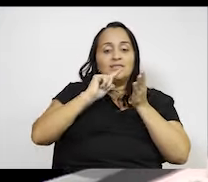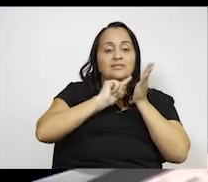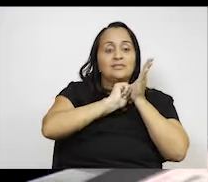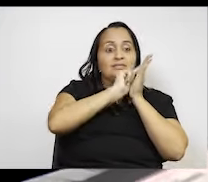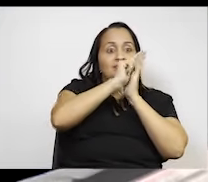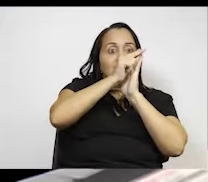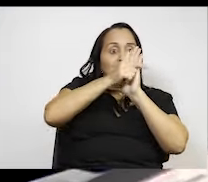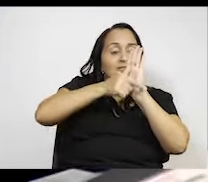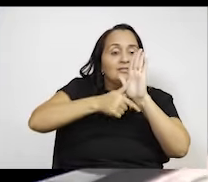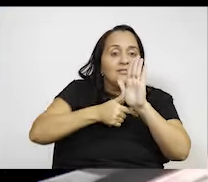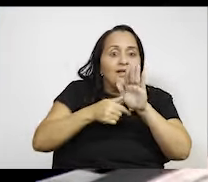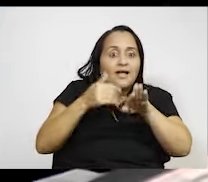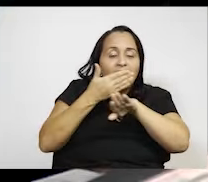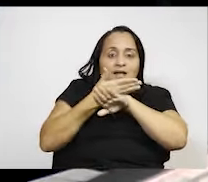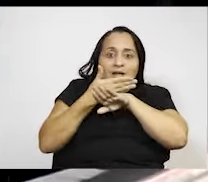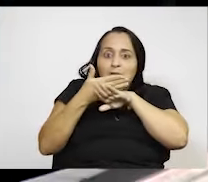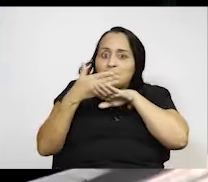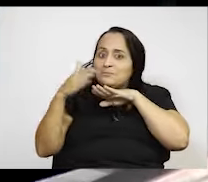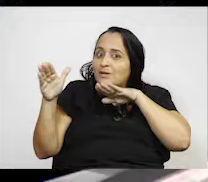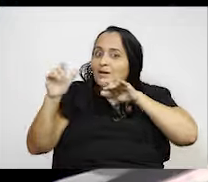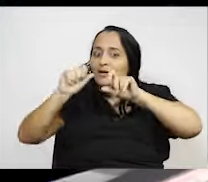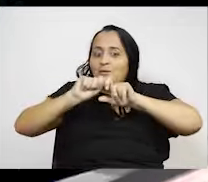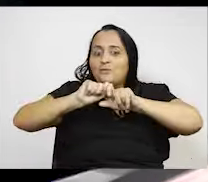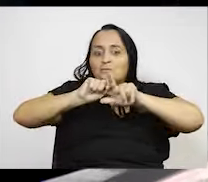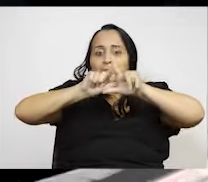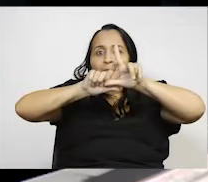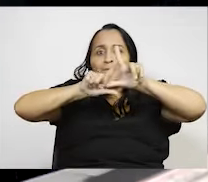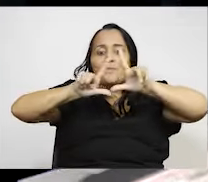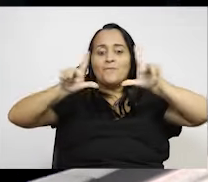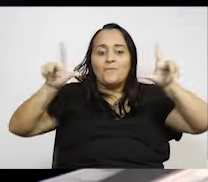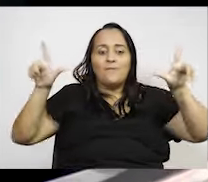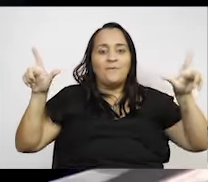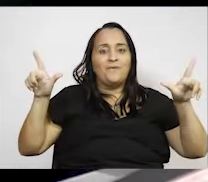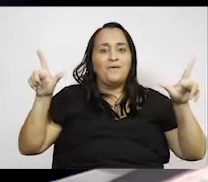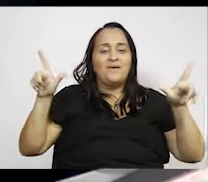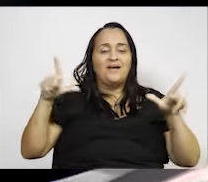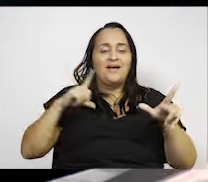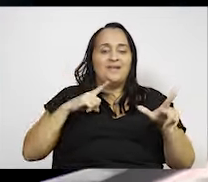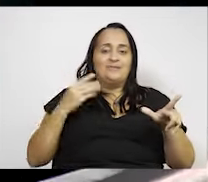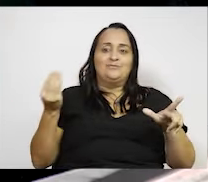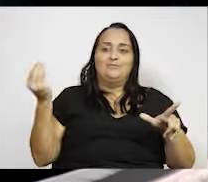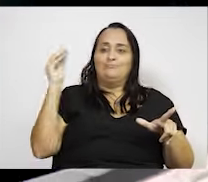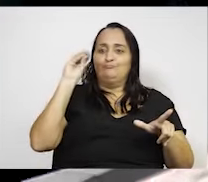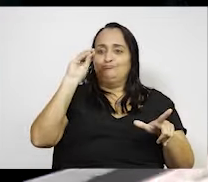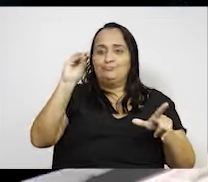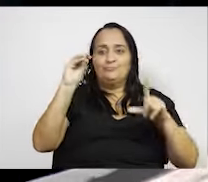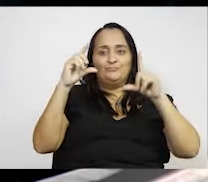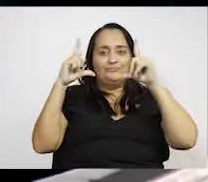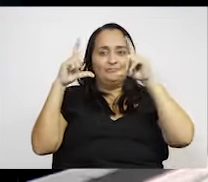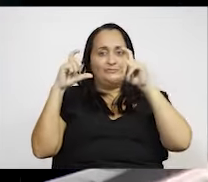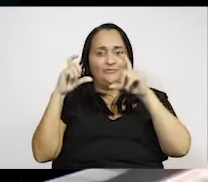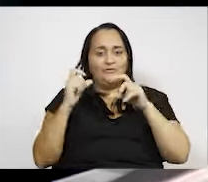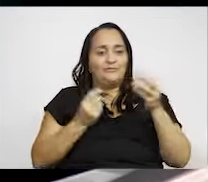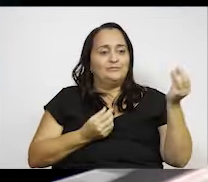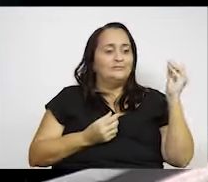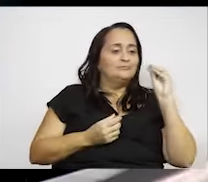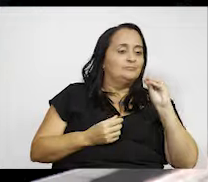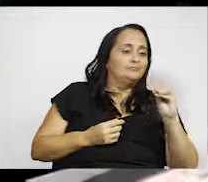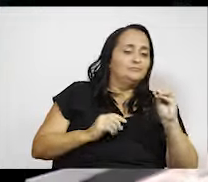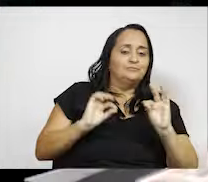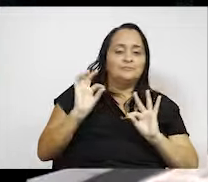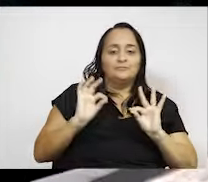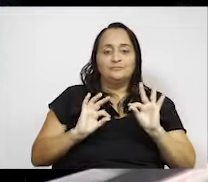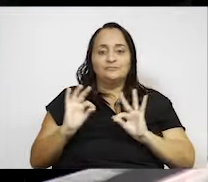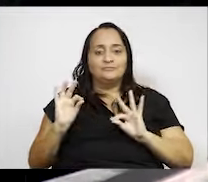ela estava em branco. Olha só, a página em branco. Aí chega um repórter, chega um fotógrafo, chega um